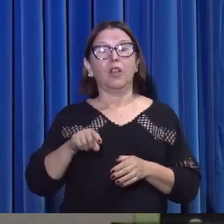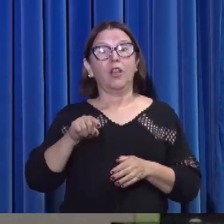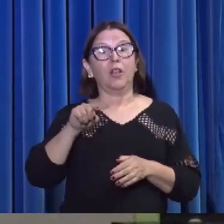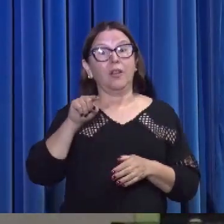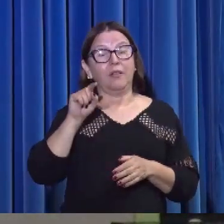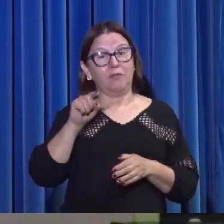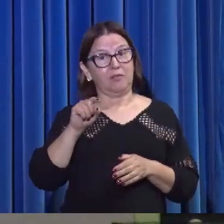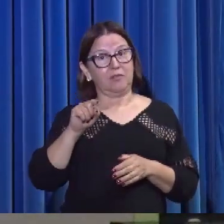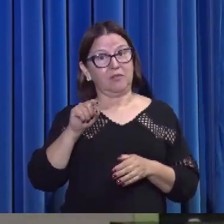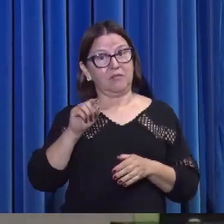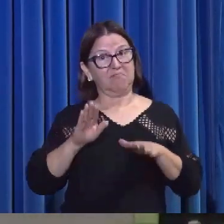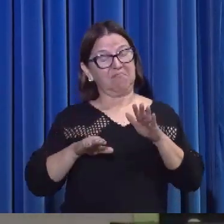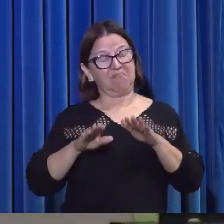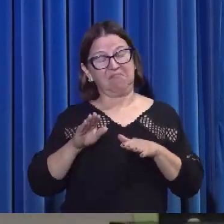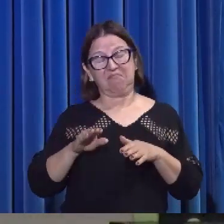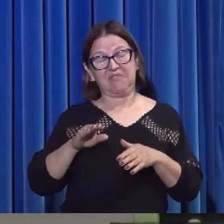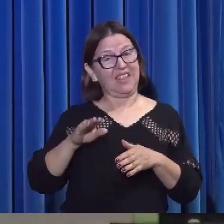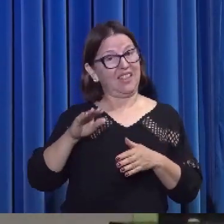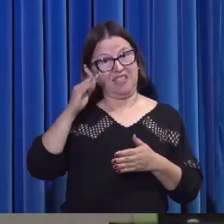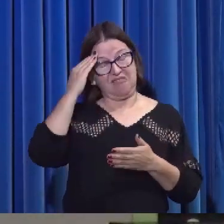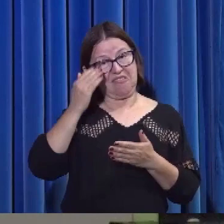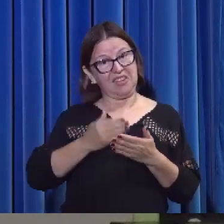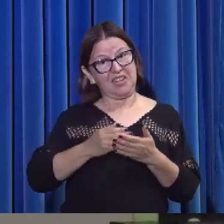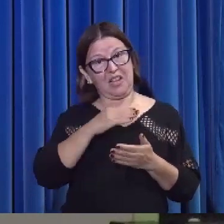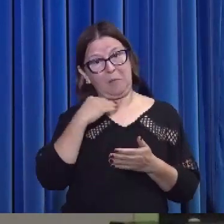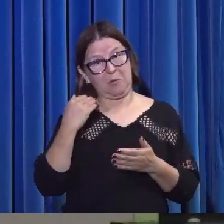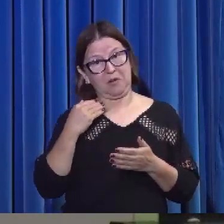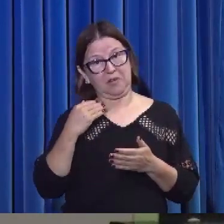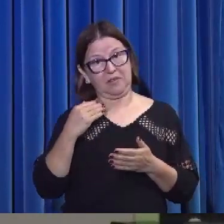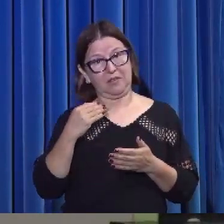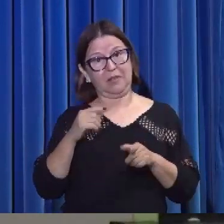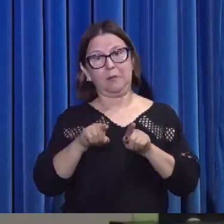você vai ver. Um dia você vai encontrar com ela.